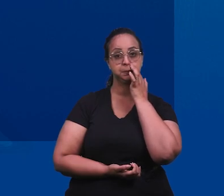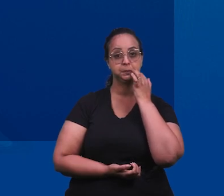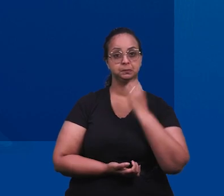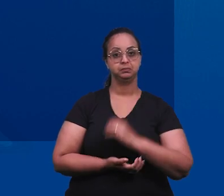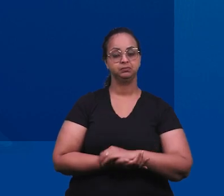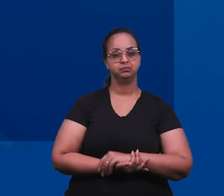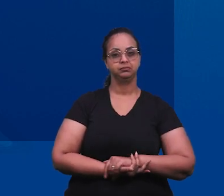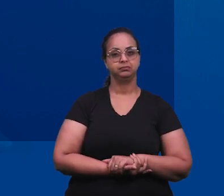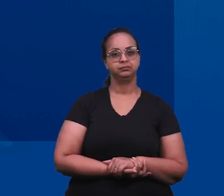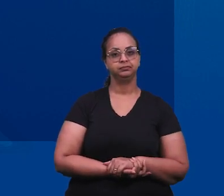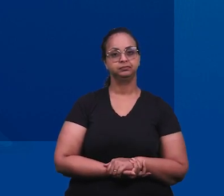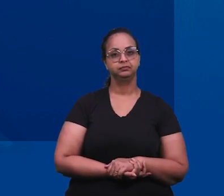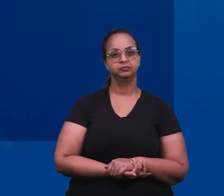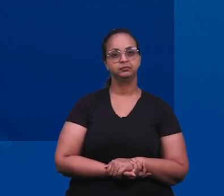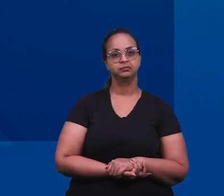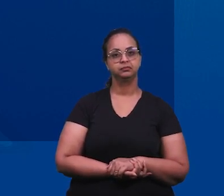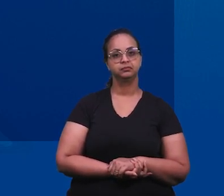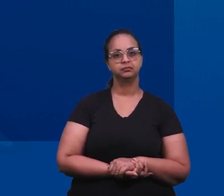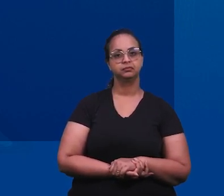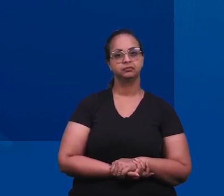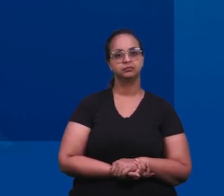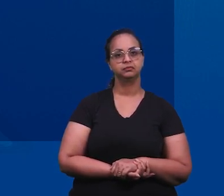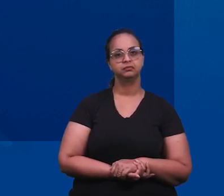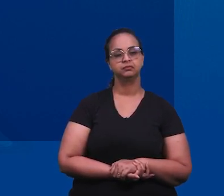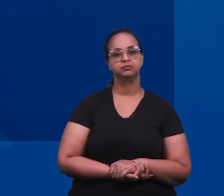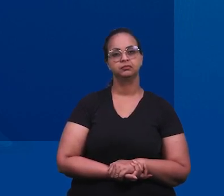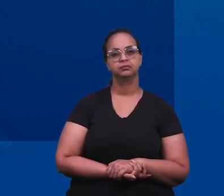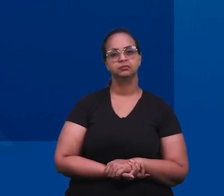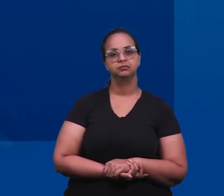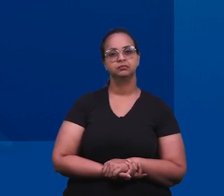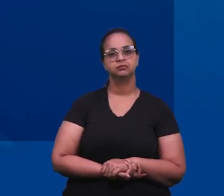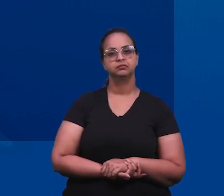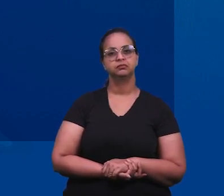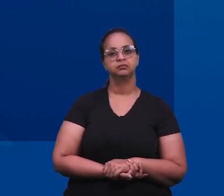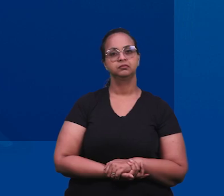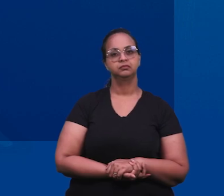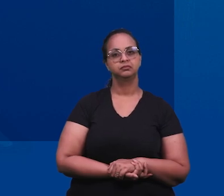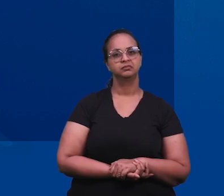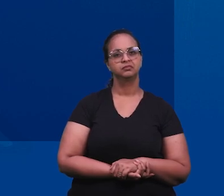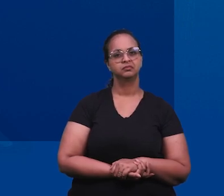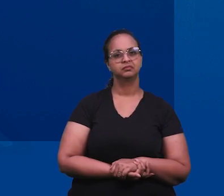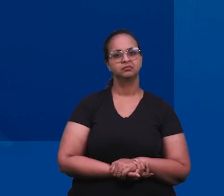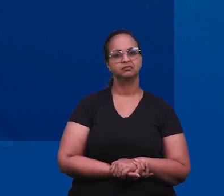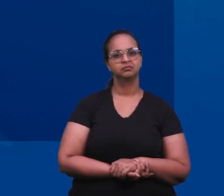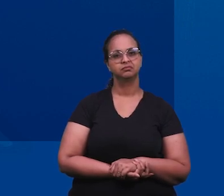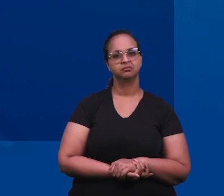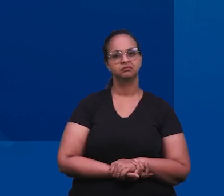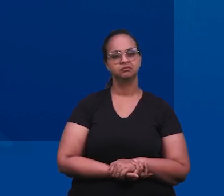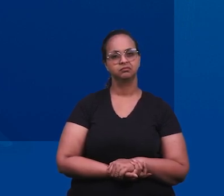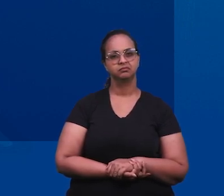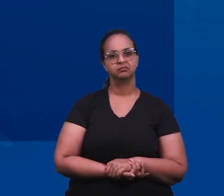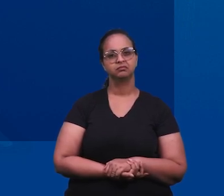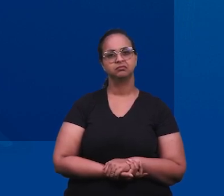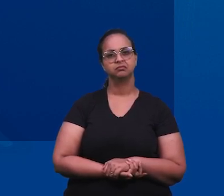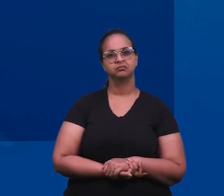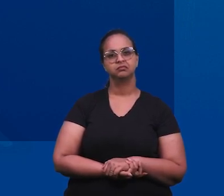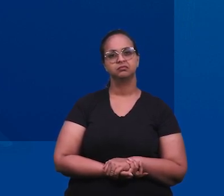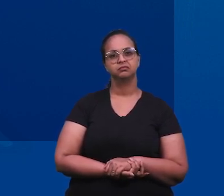o homem fez depois que ele encontrou aquela pérola de grande valor?